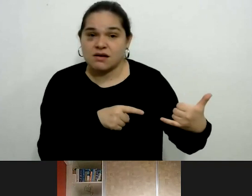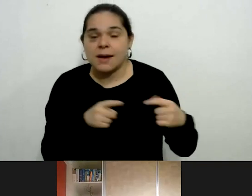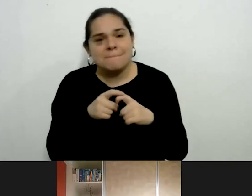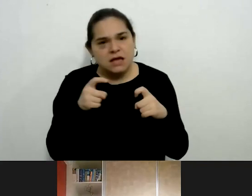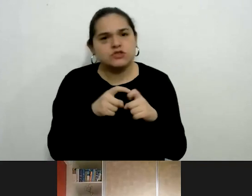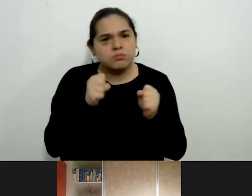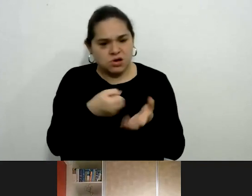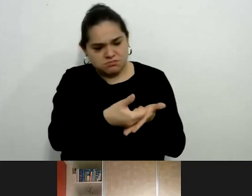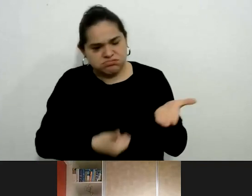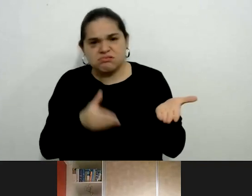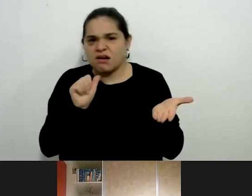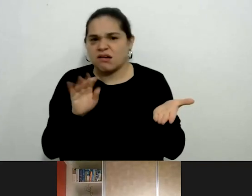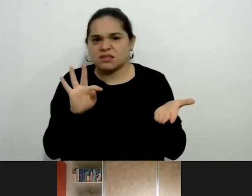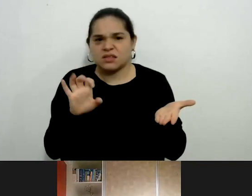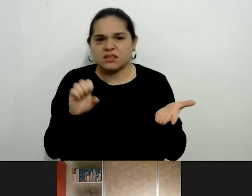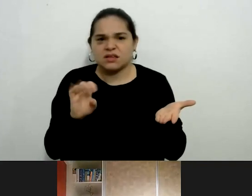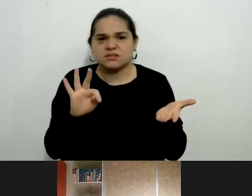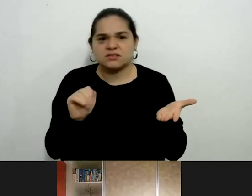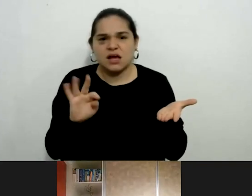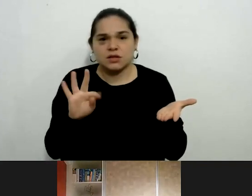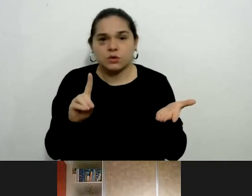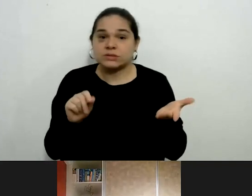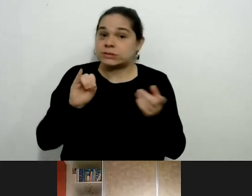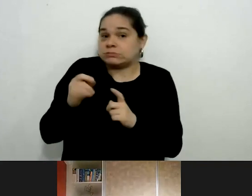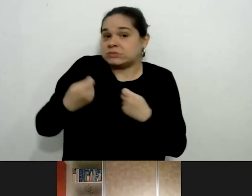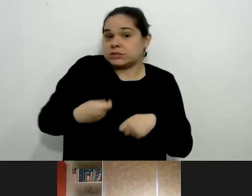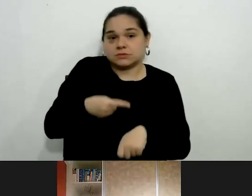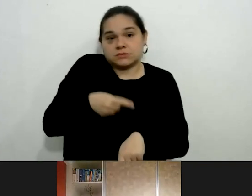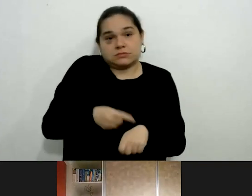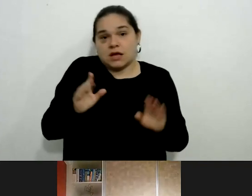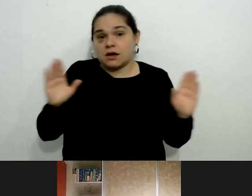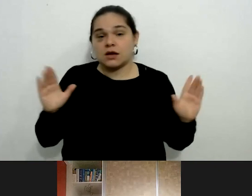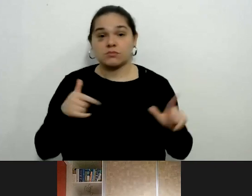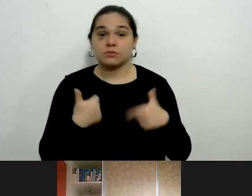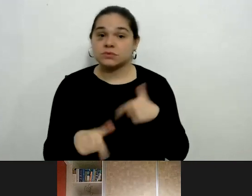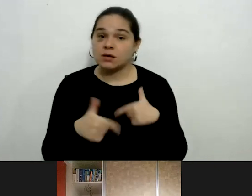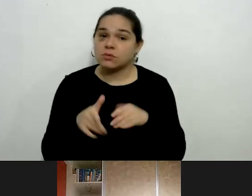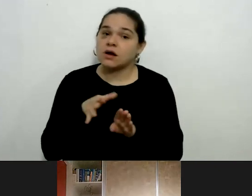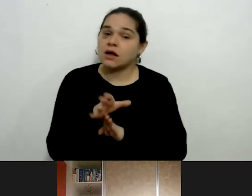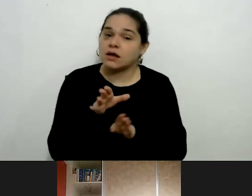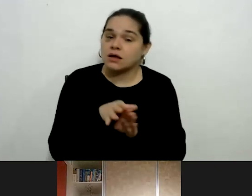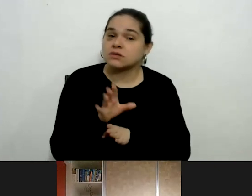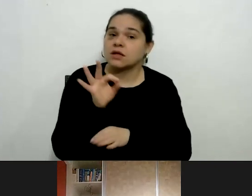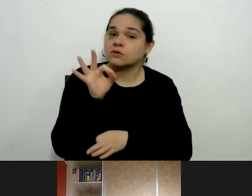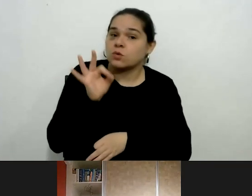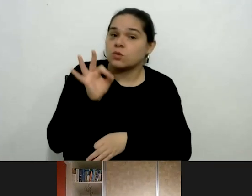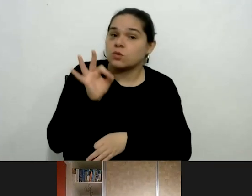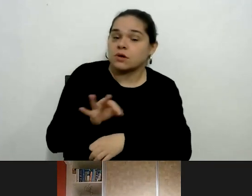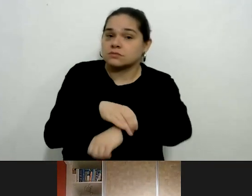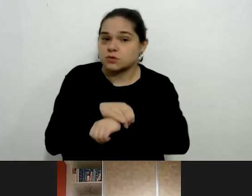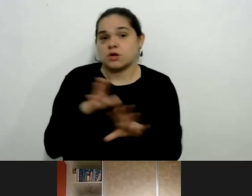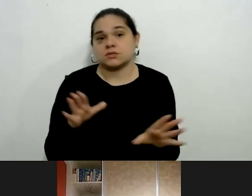mesma hora também, se necessário for, para que os trabalhadores sejam atendidos com segurança. Oi, Gilson.